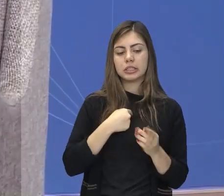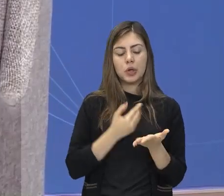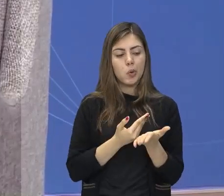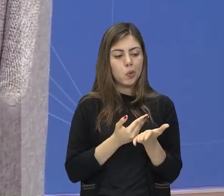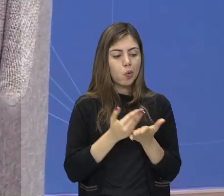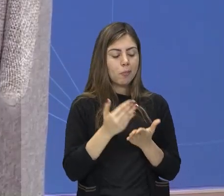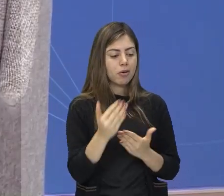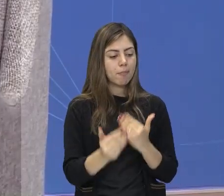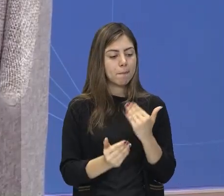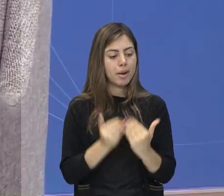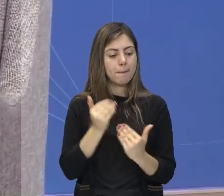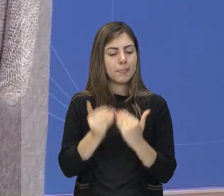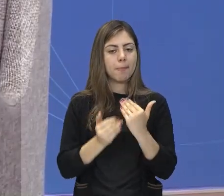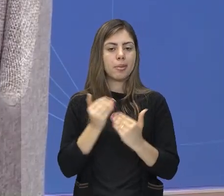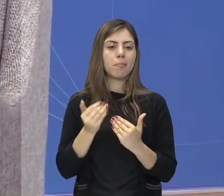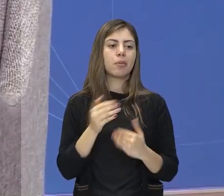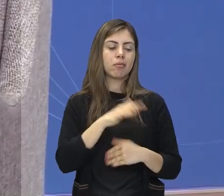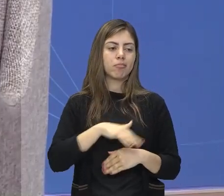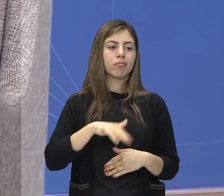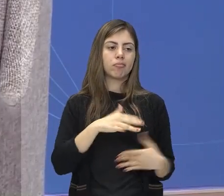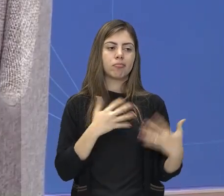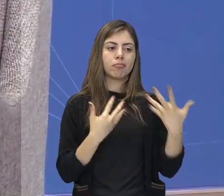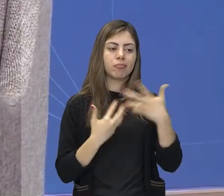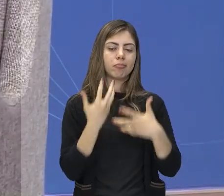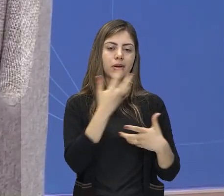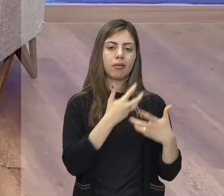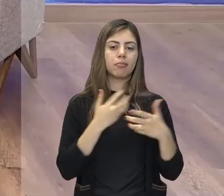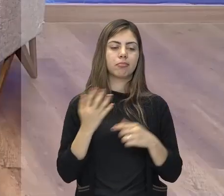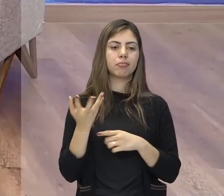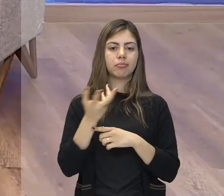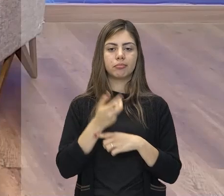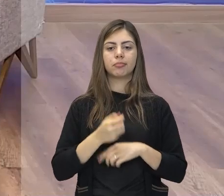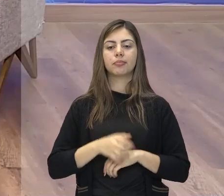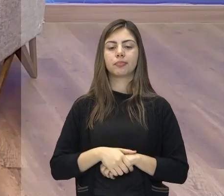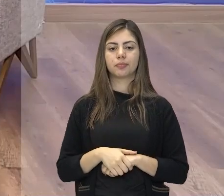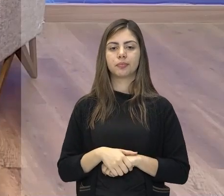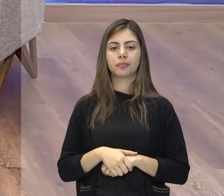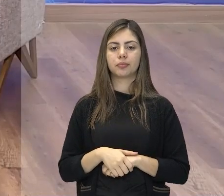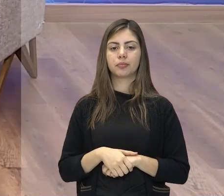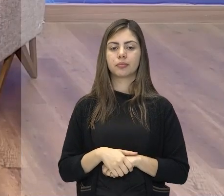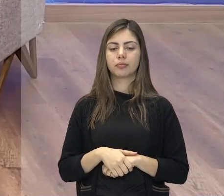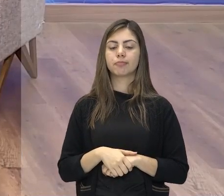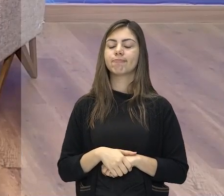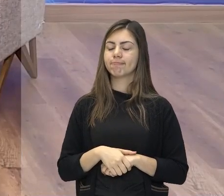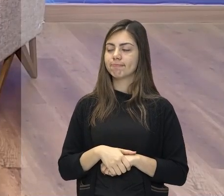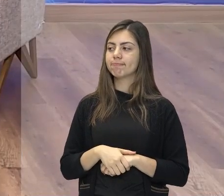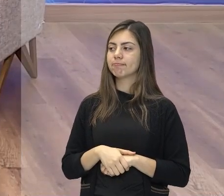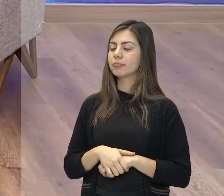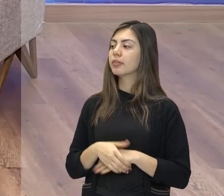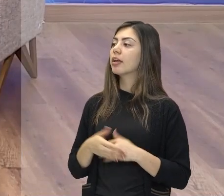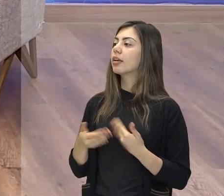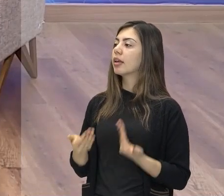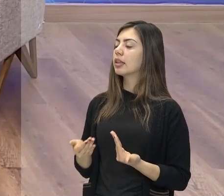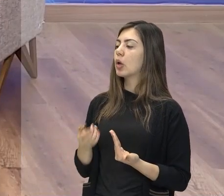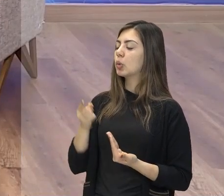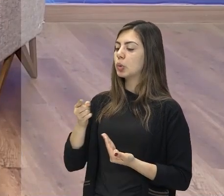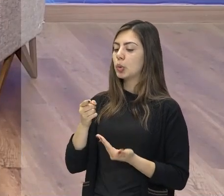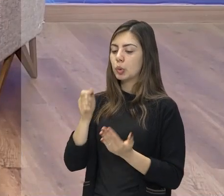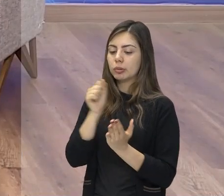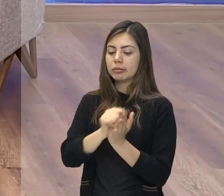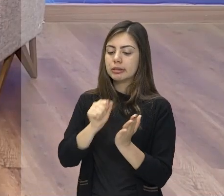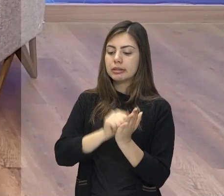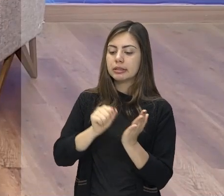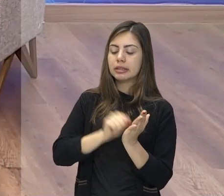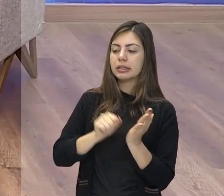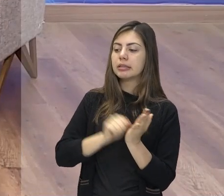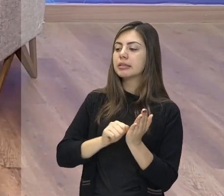me desenvolver mais ainda na arte da música. E em que momento você começou a escrever as suas